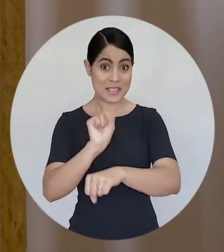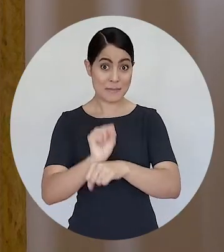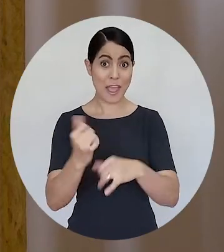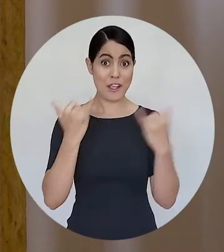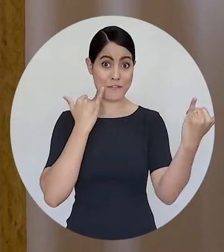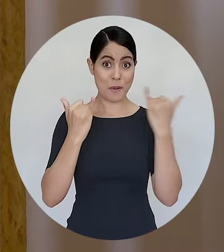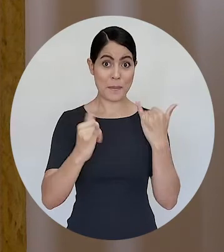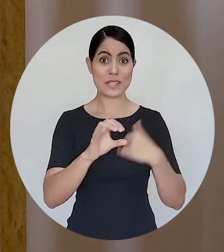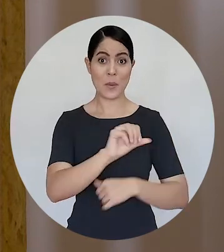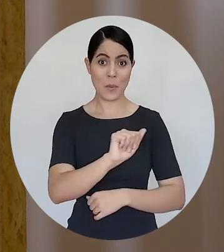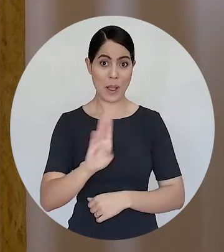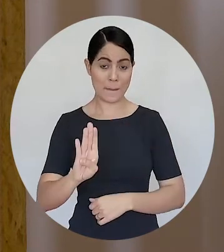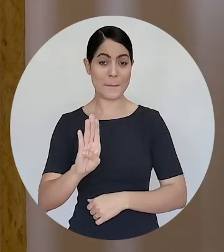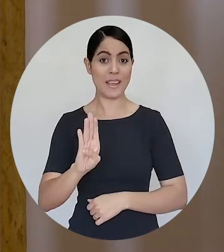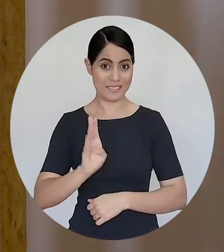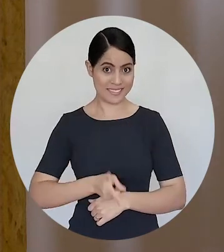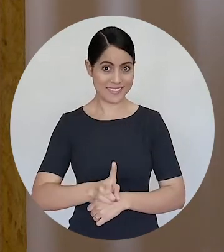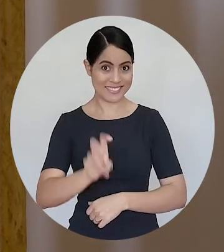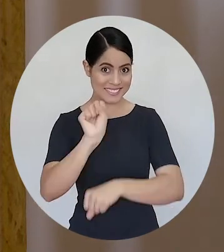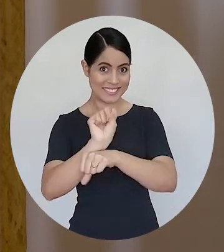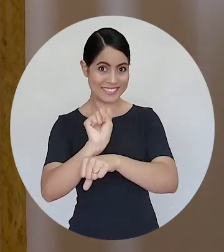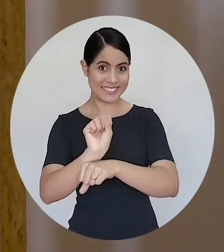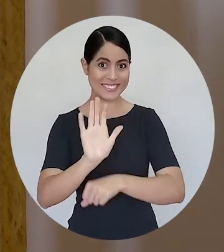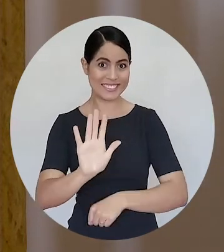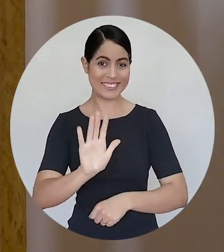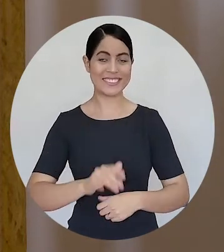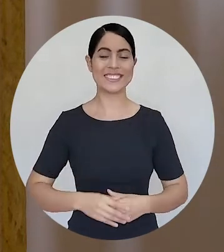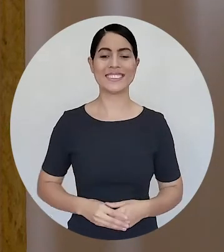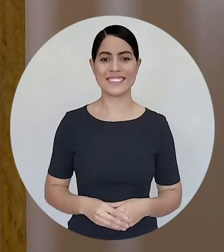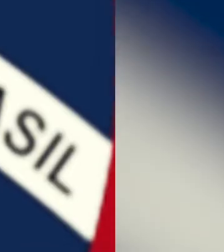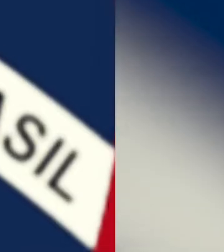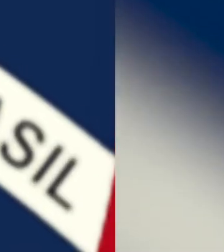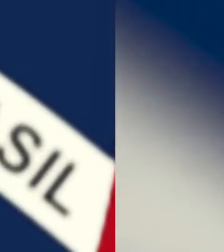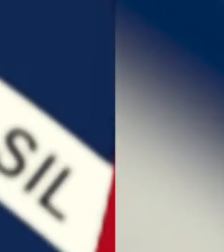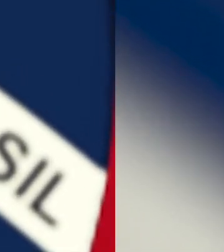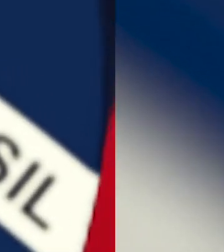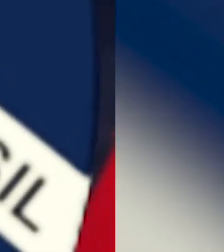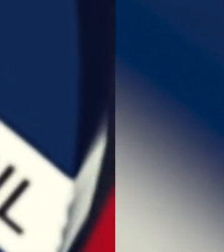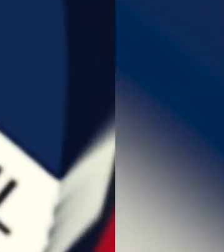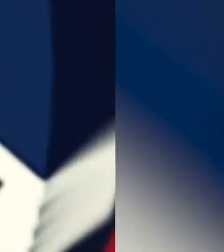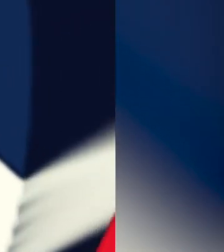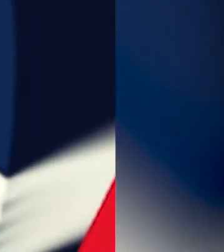pouco com mais informações sobre a ordem. Eu te espero aqui.